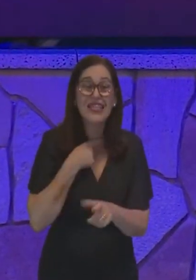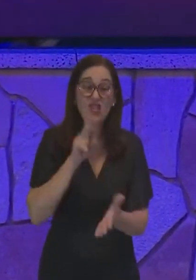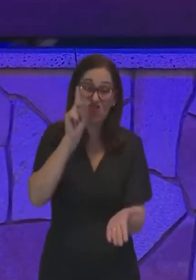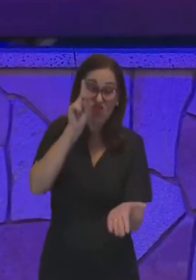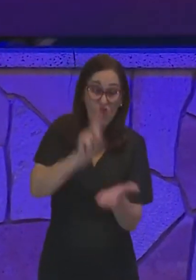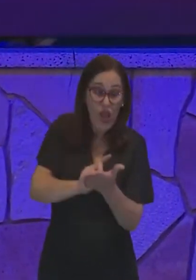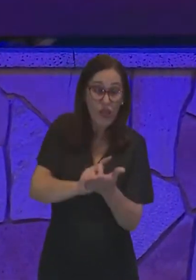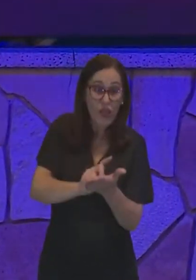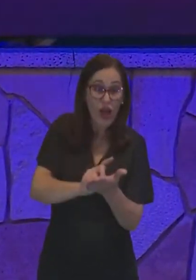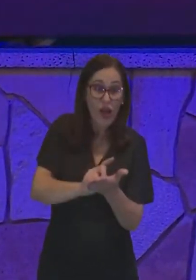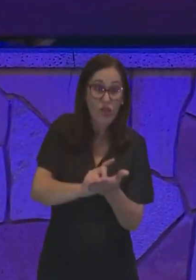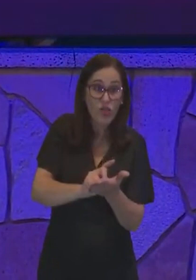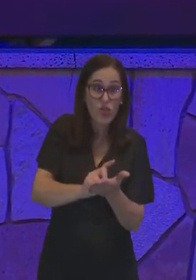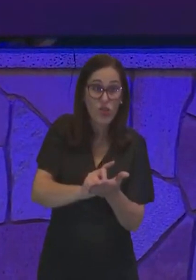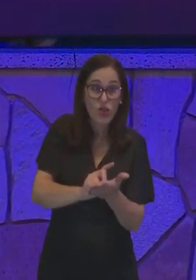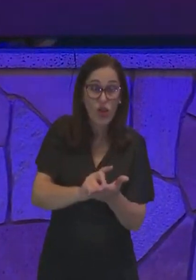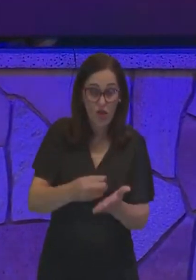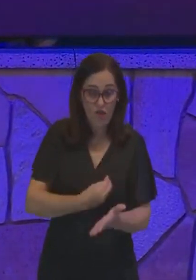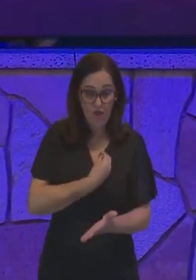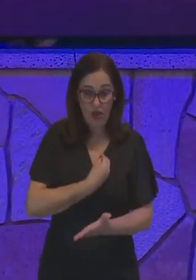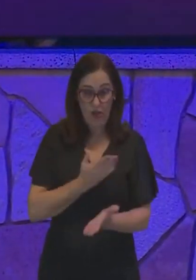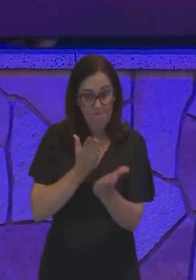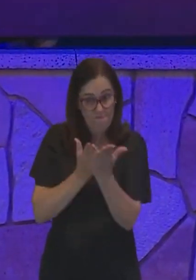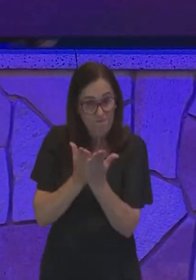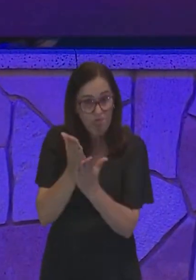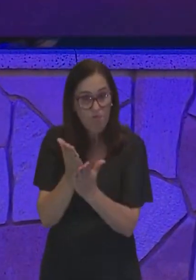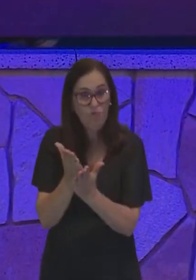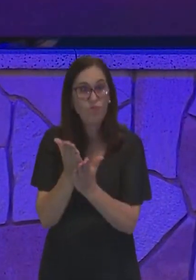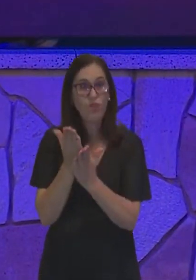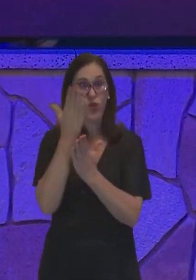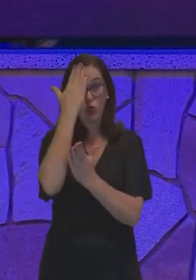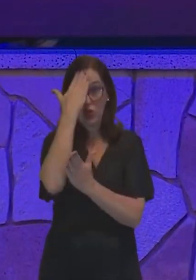fato agir com prudência,